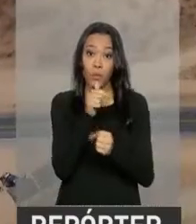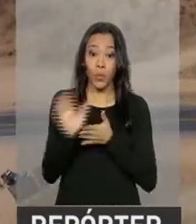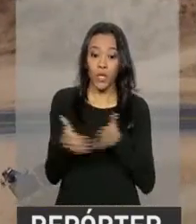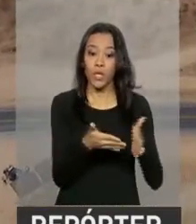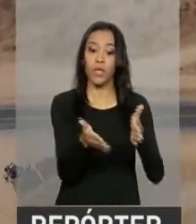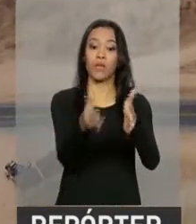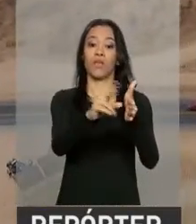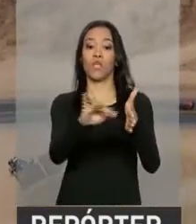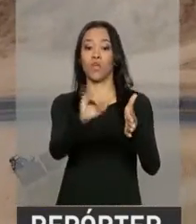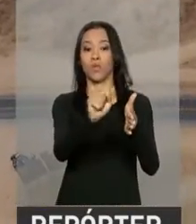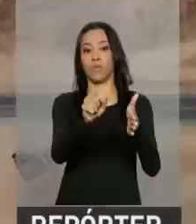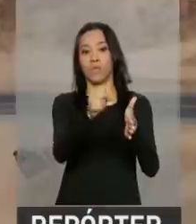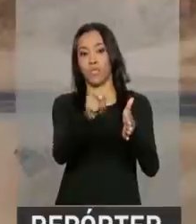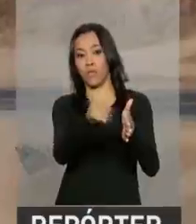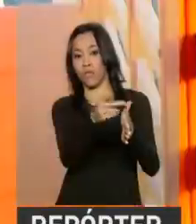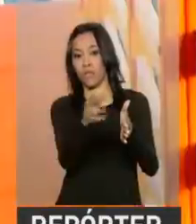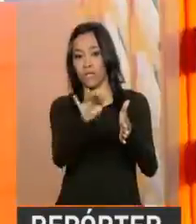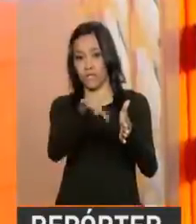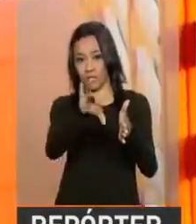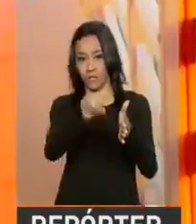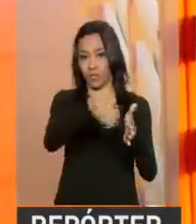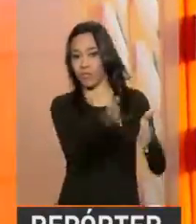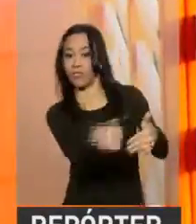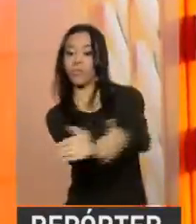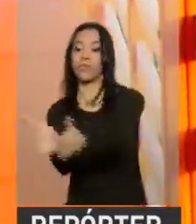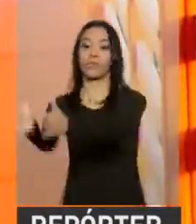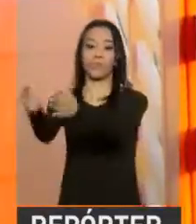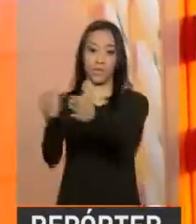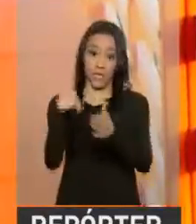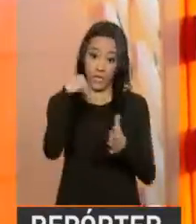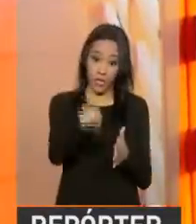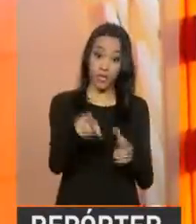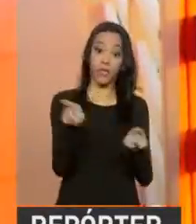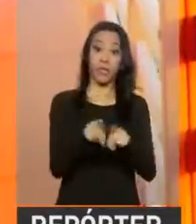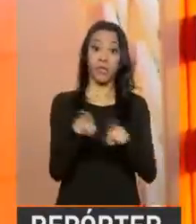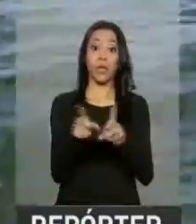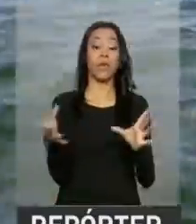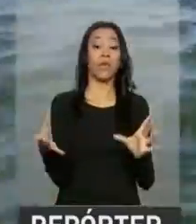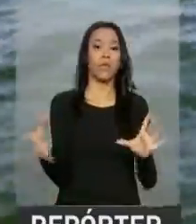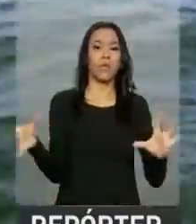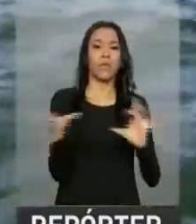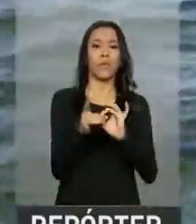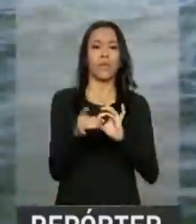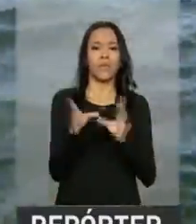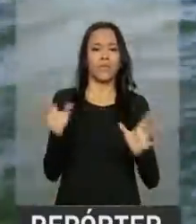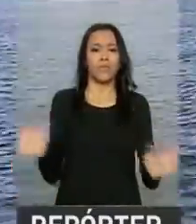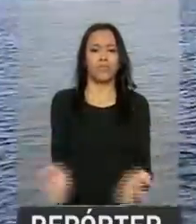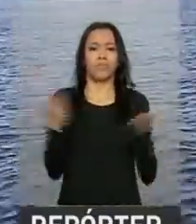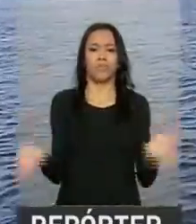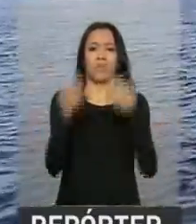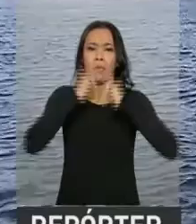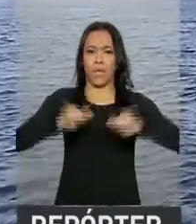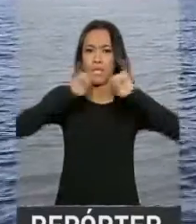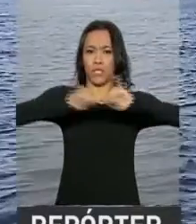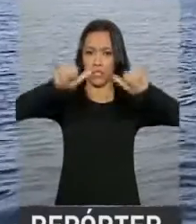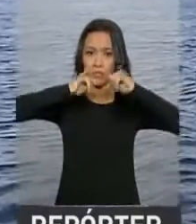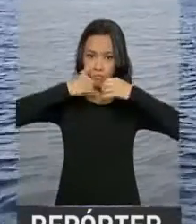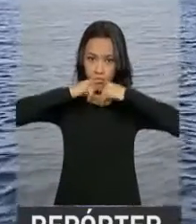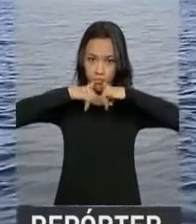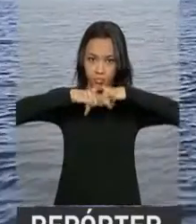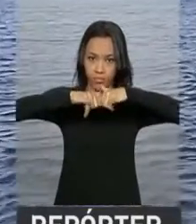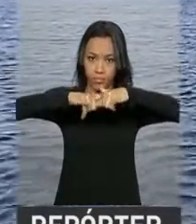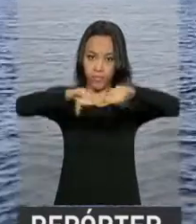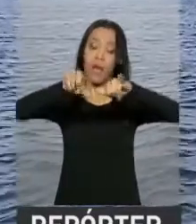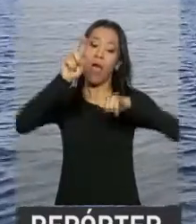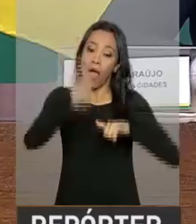ea urgência da revitalização do rio responsável por integrar o país e gerar energia também foram colocadas como